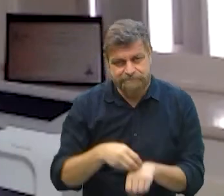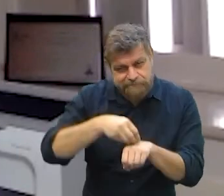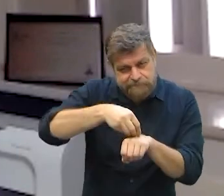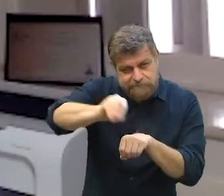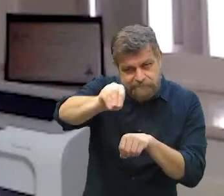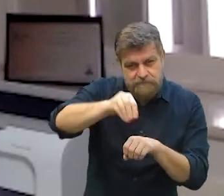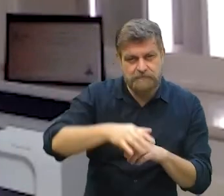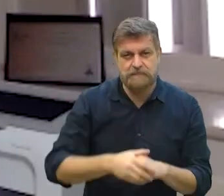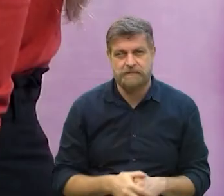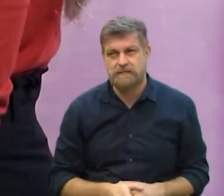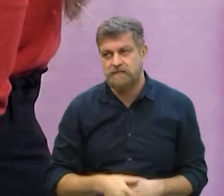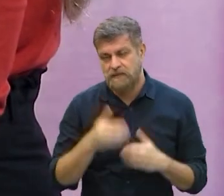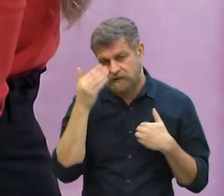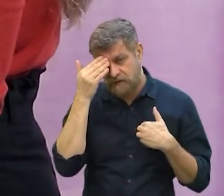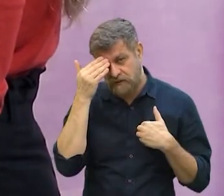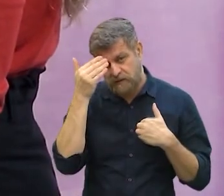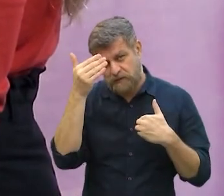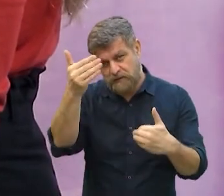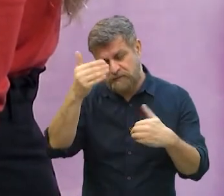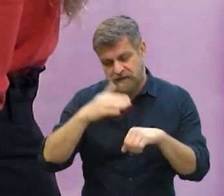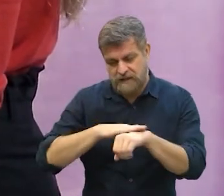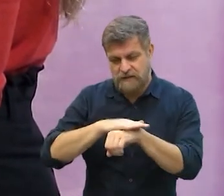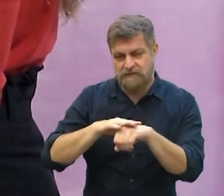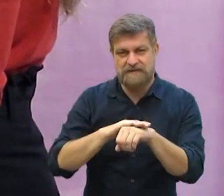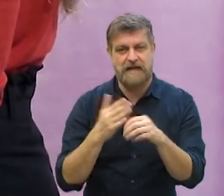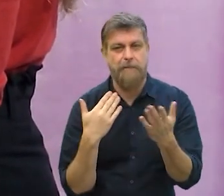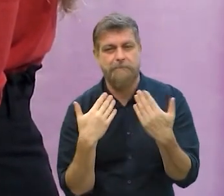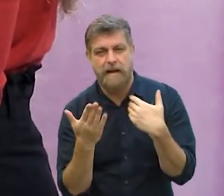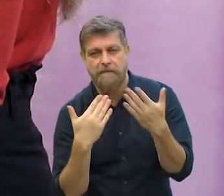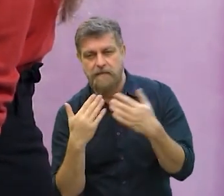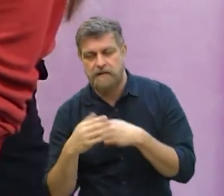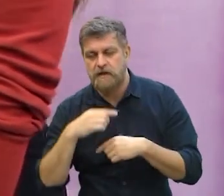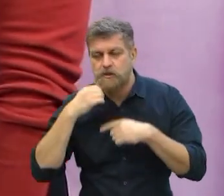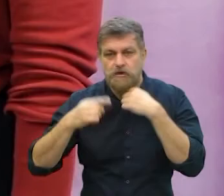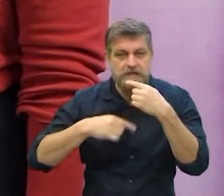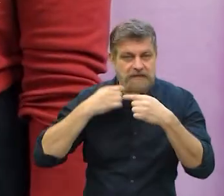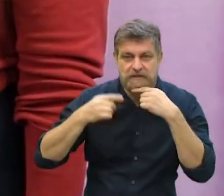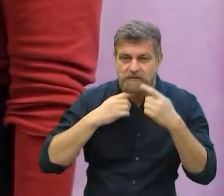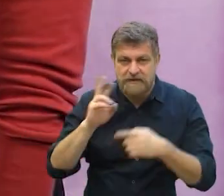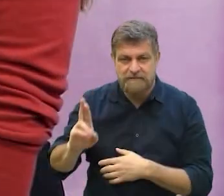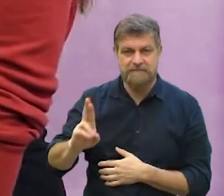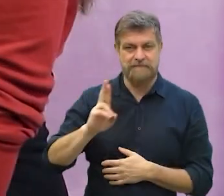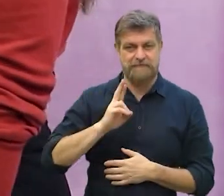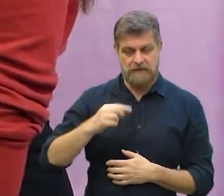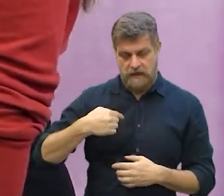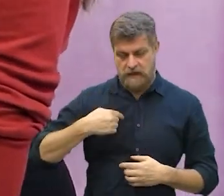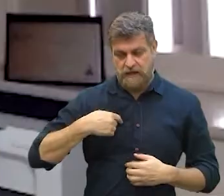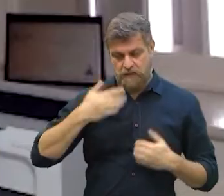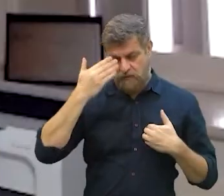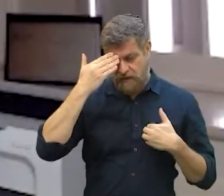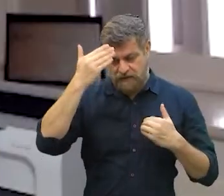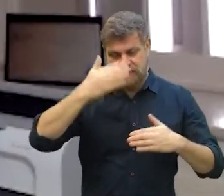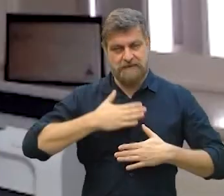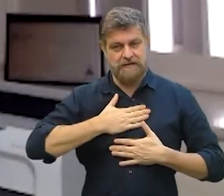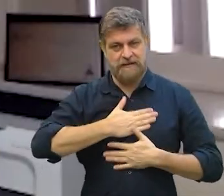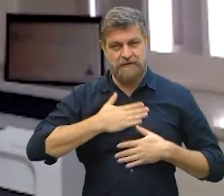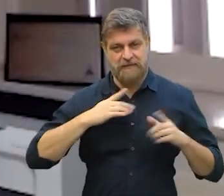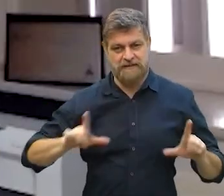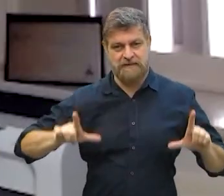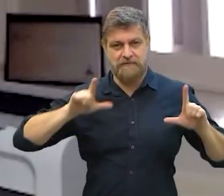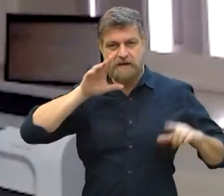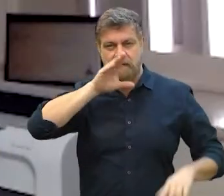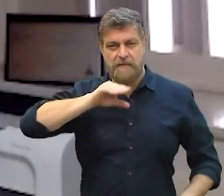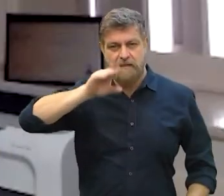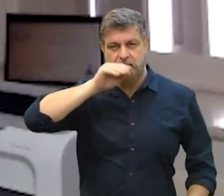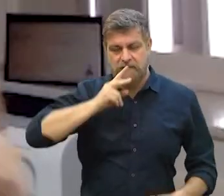para os nossos pacientes. Dr. Wagner, muito obrigada por falar com a gente aqui e tirar todas as nossas dúvidas. Eu que agradeço aqui, é um